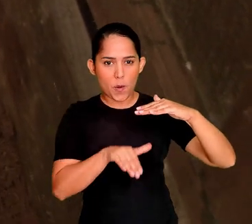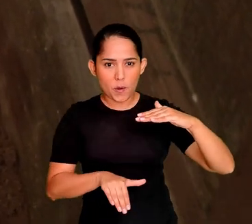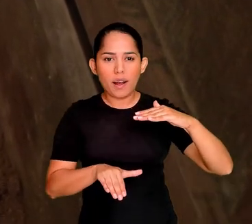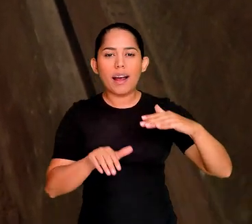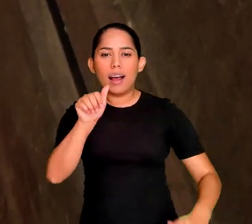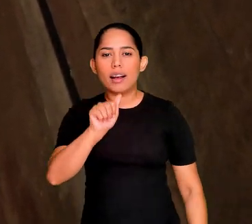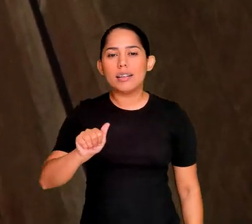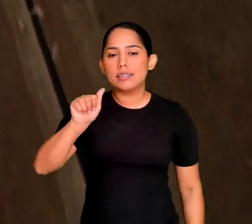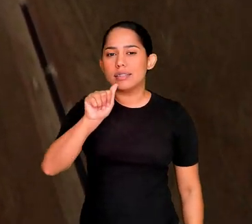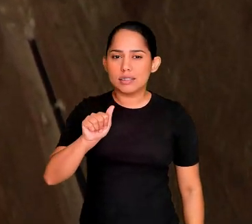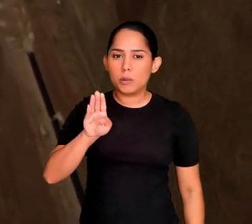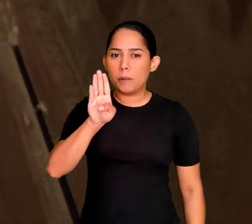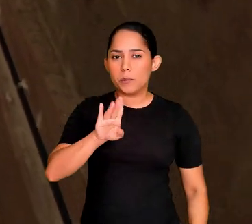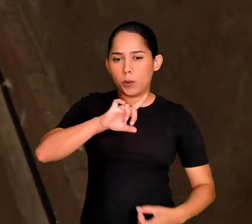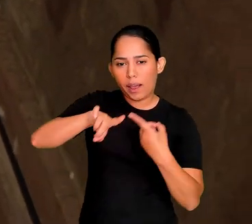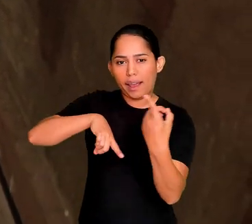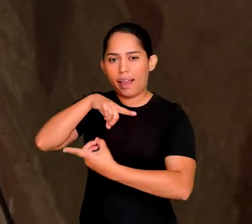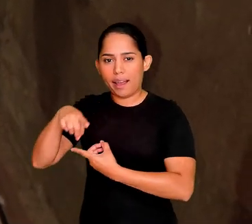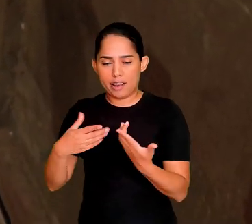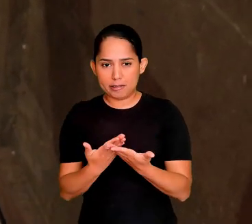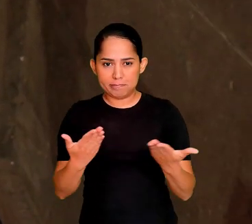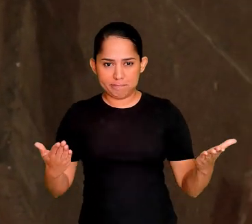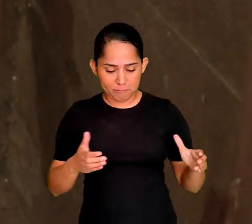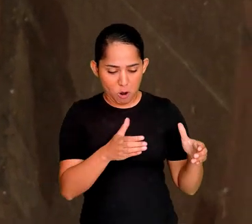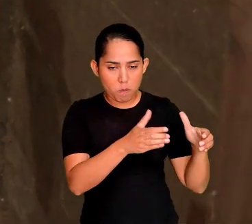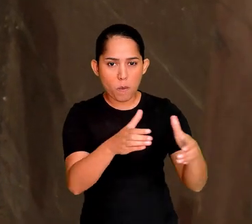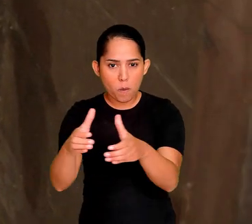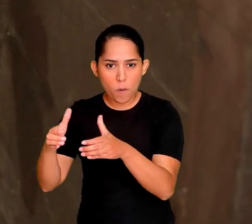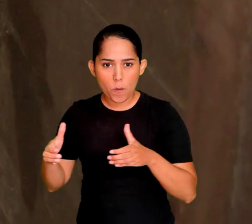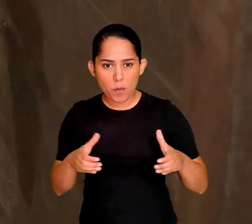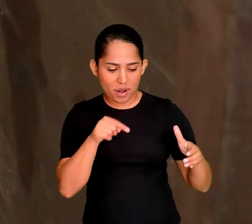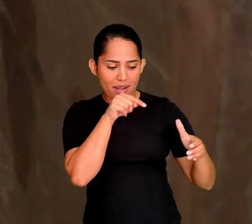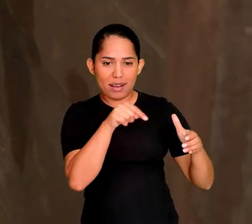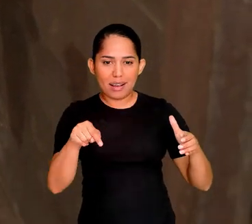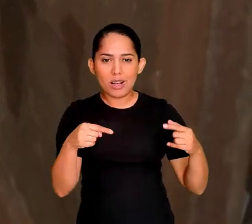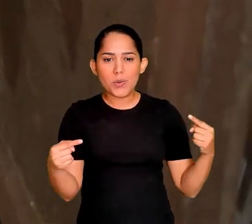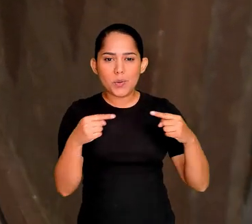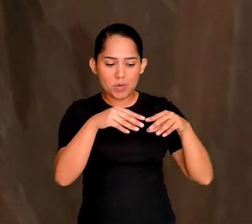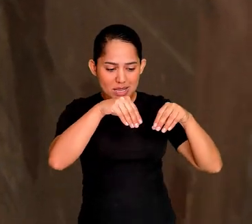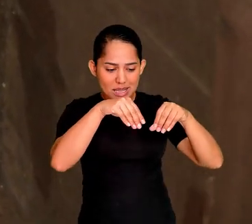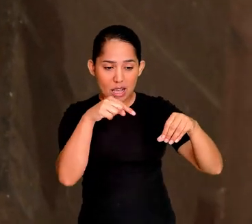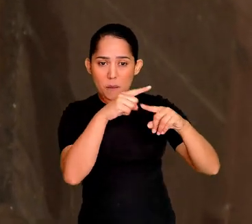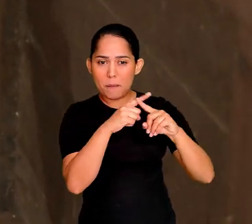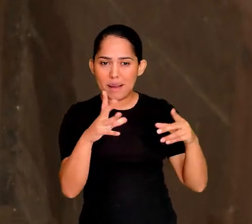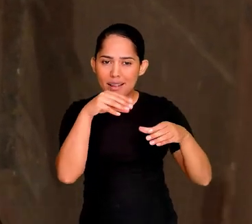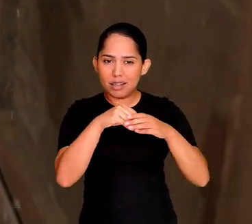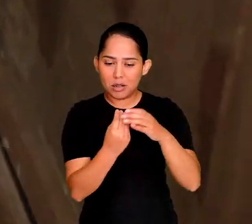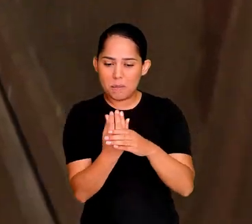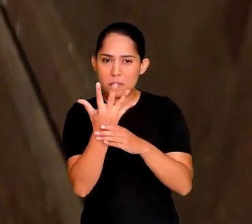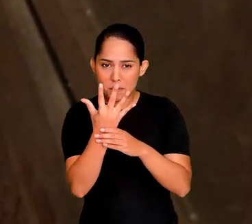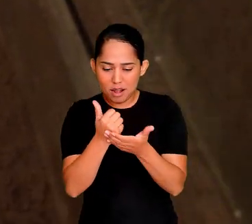Associação Biodinâmica de preparados biodinâmicos. Como eu já falei um pouco para vocês, eles se tornam como se fossem solos, mas é a base de plantas